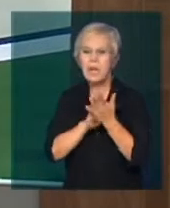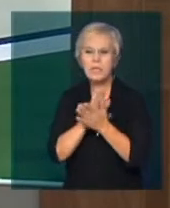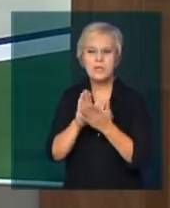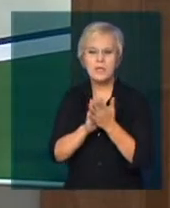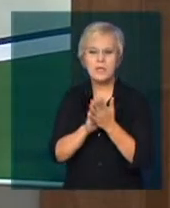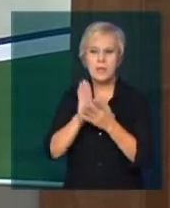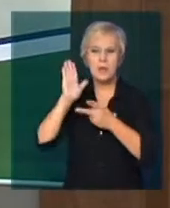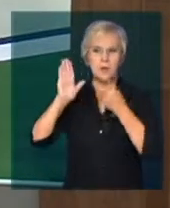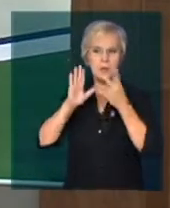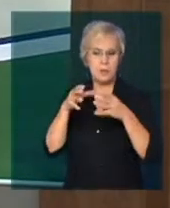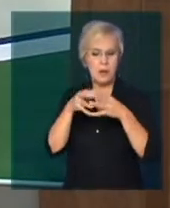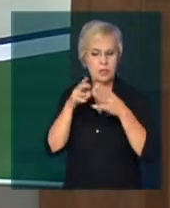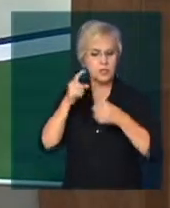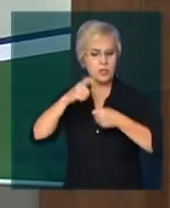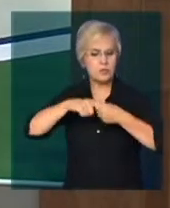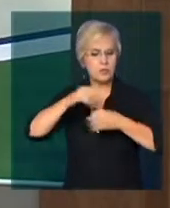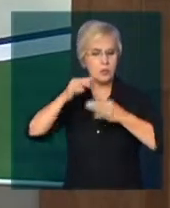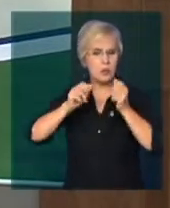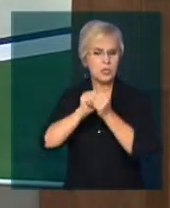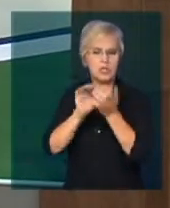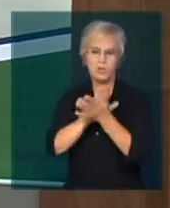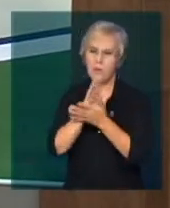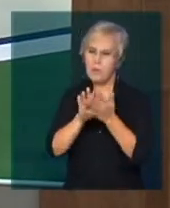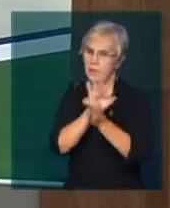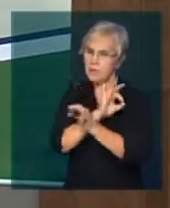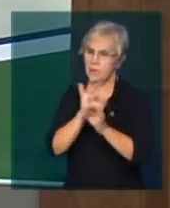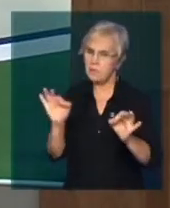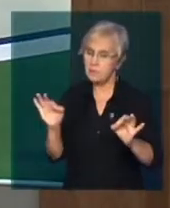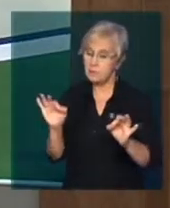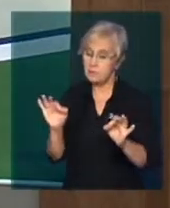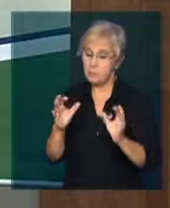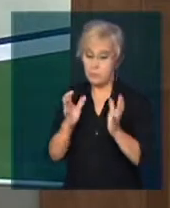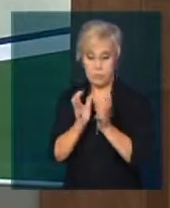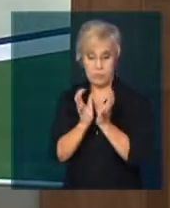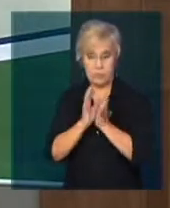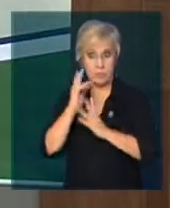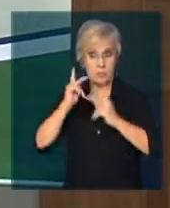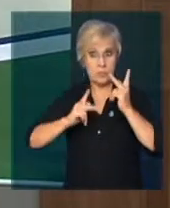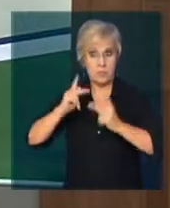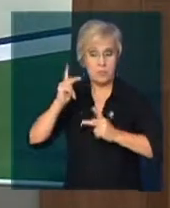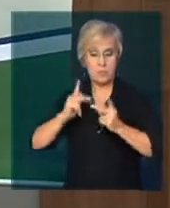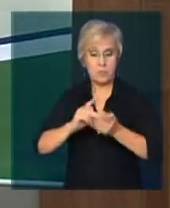com nenhum partido político. O partido político que tem ainda,